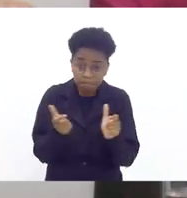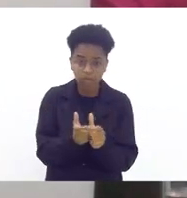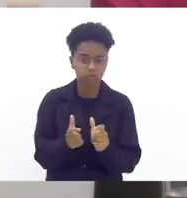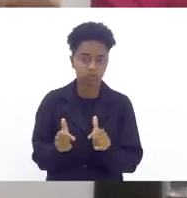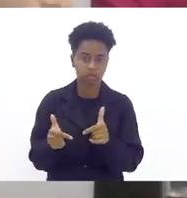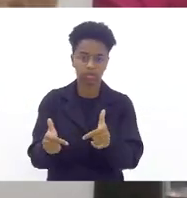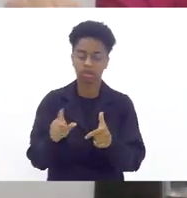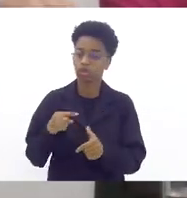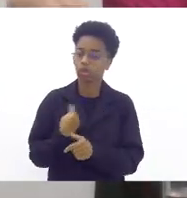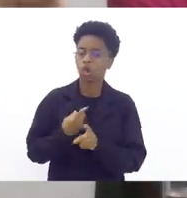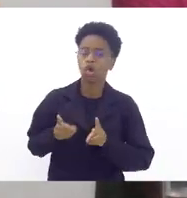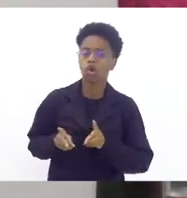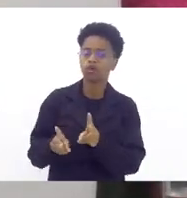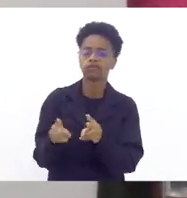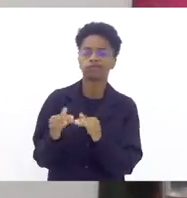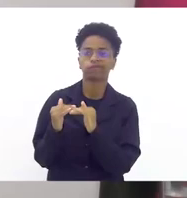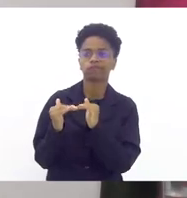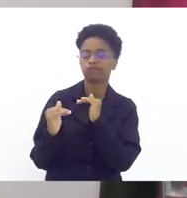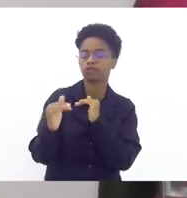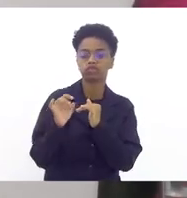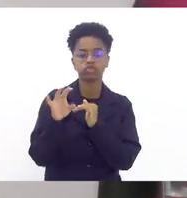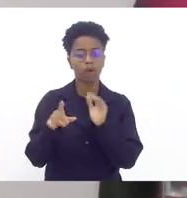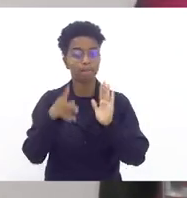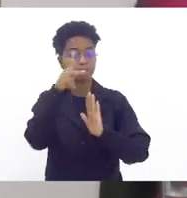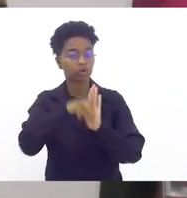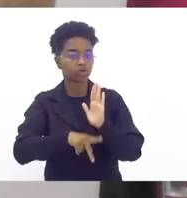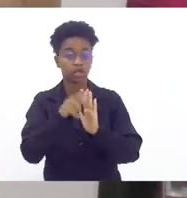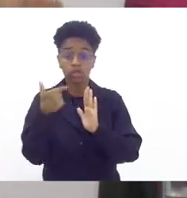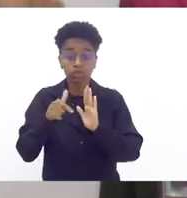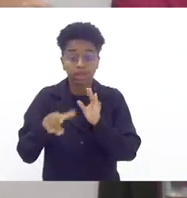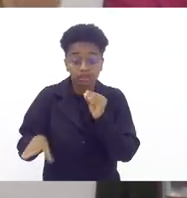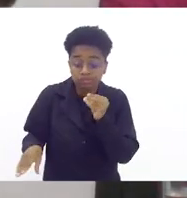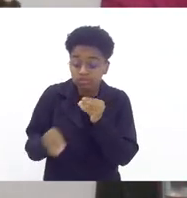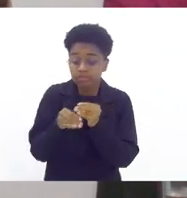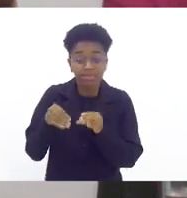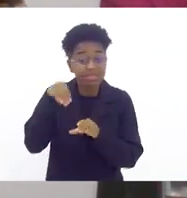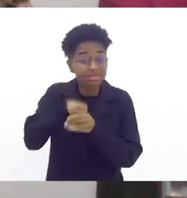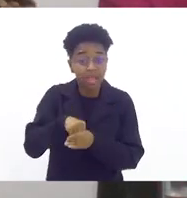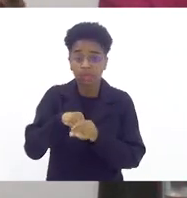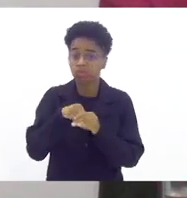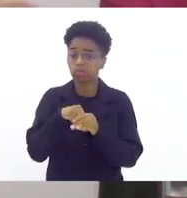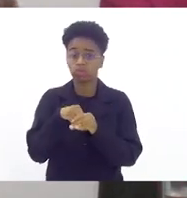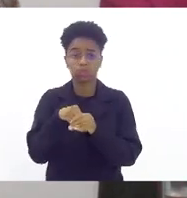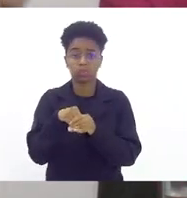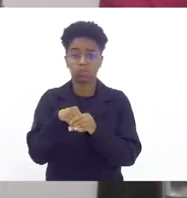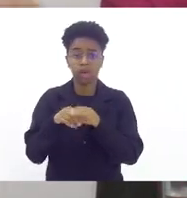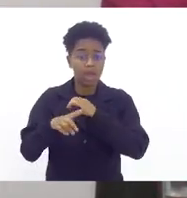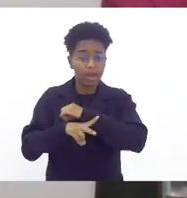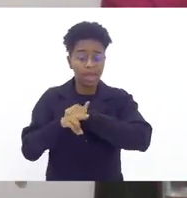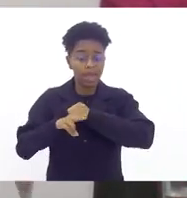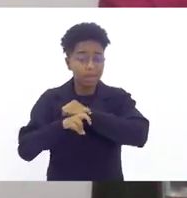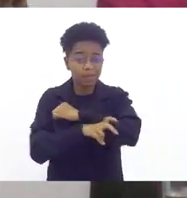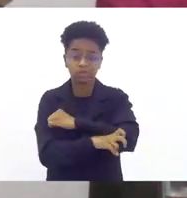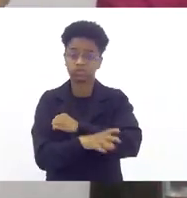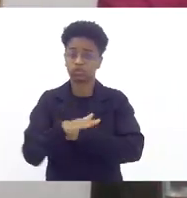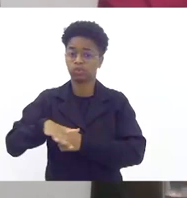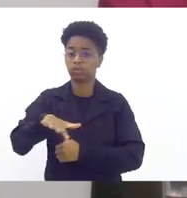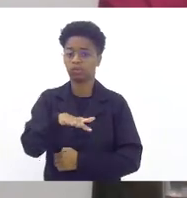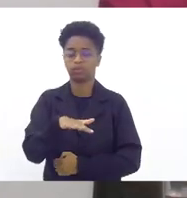continua como projeto. A gente não está dentro da epistemologia